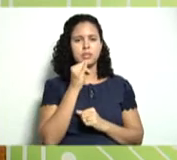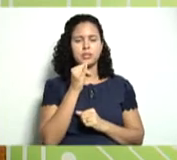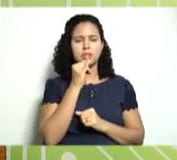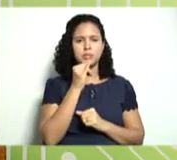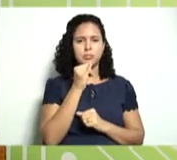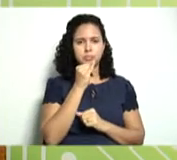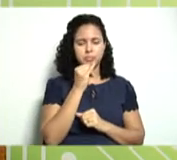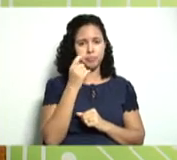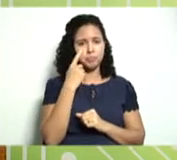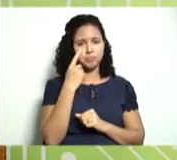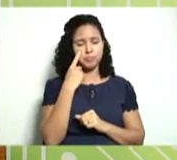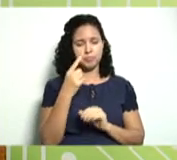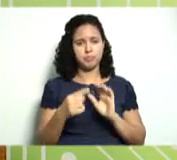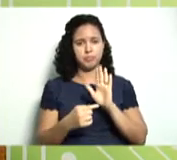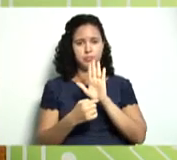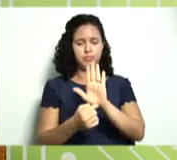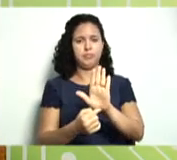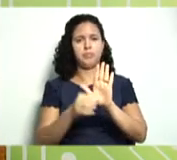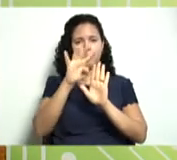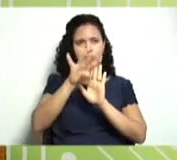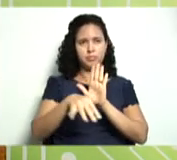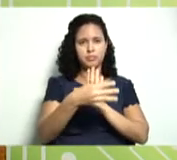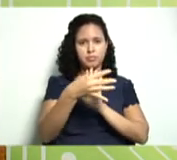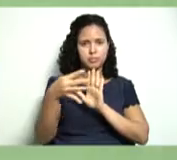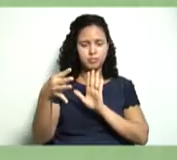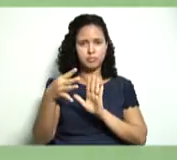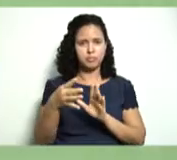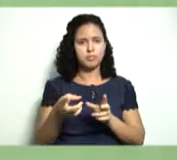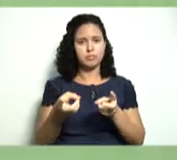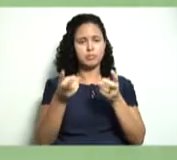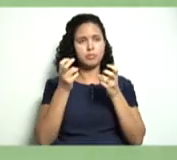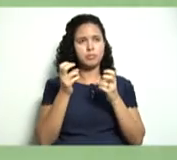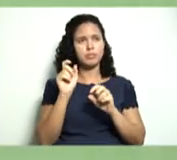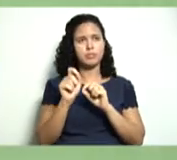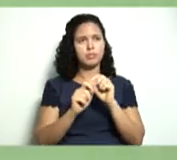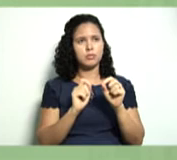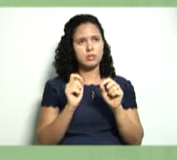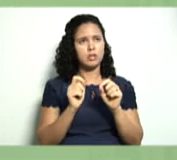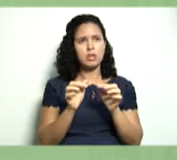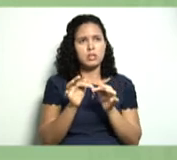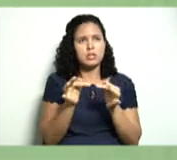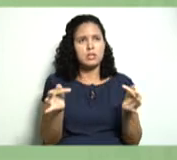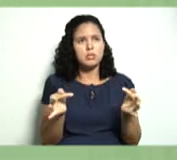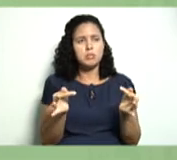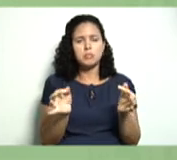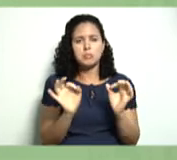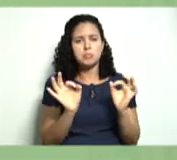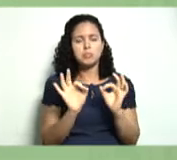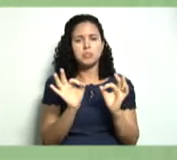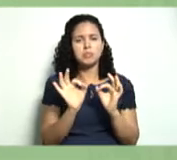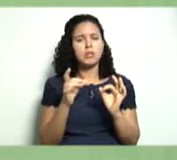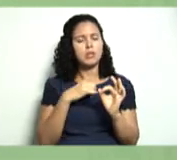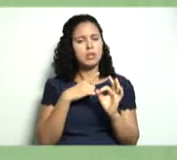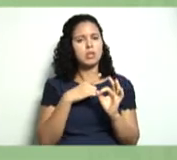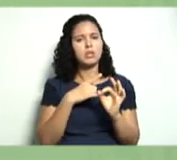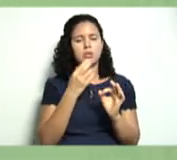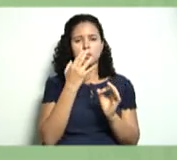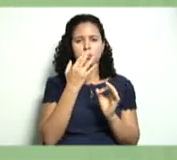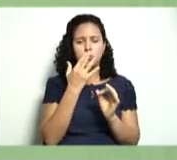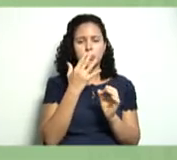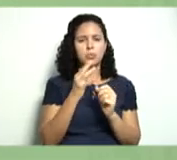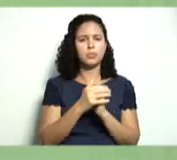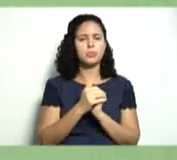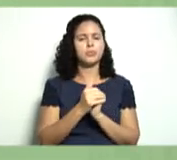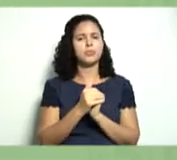mostrei pra vocês ok é um exemplo de tabela você observa que ela não está simples não ela tem cores